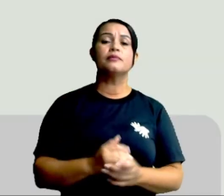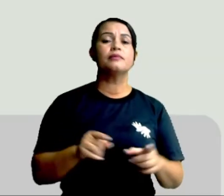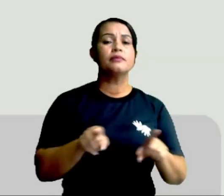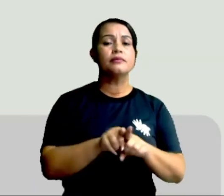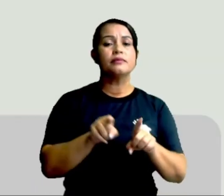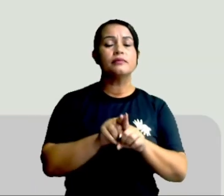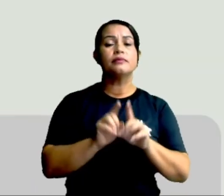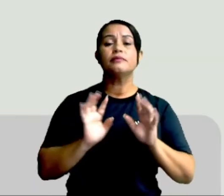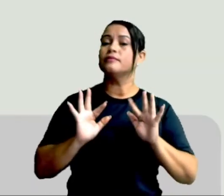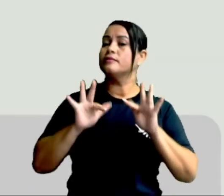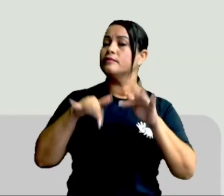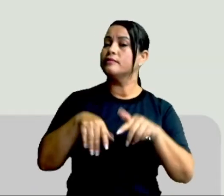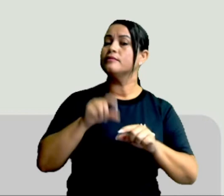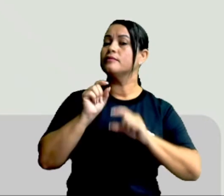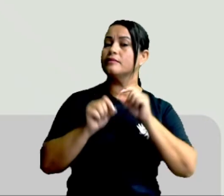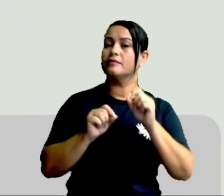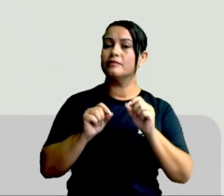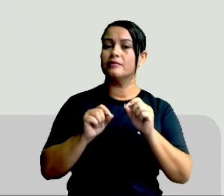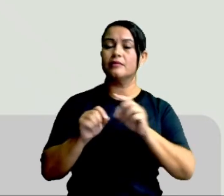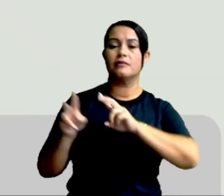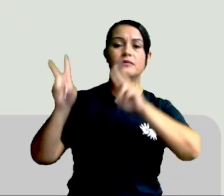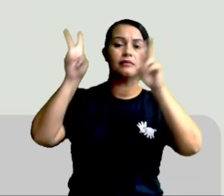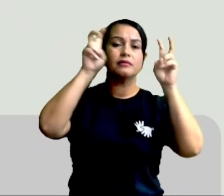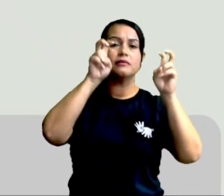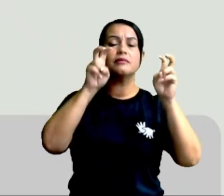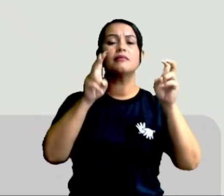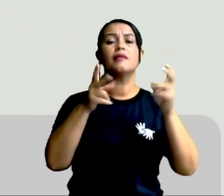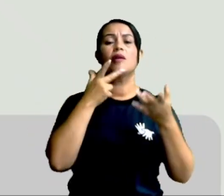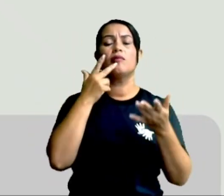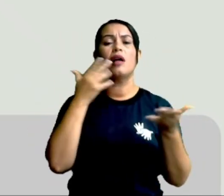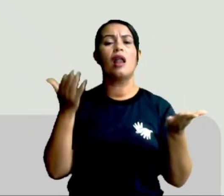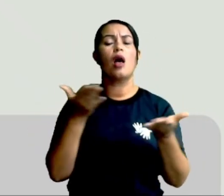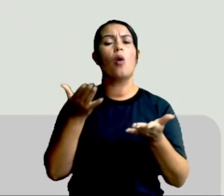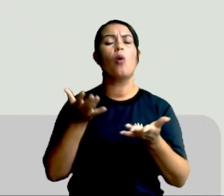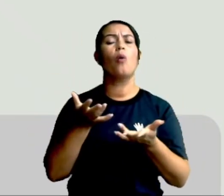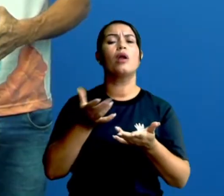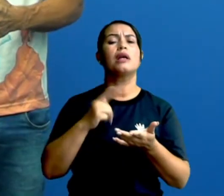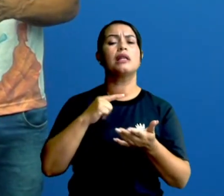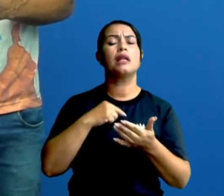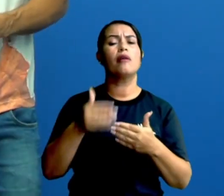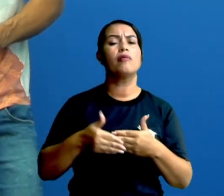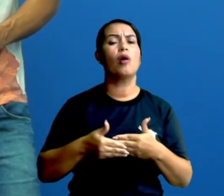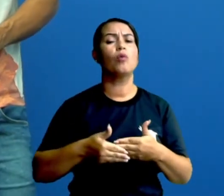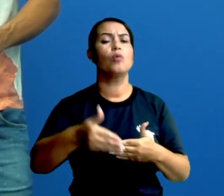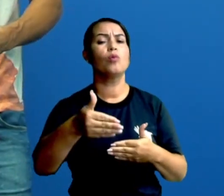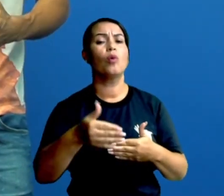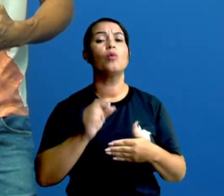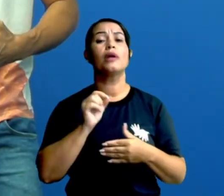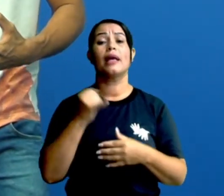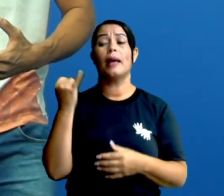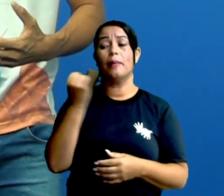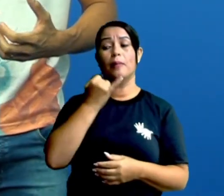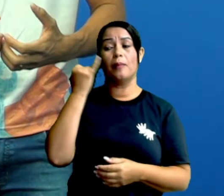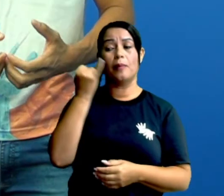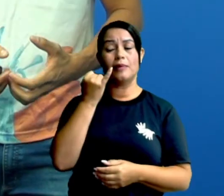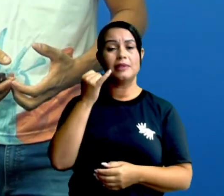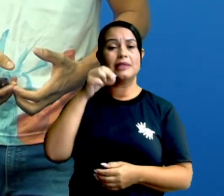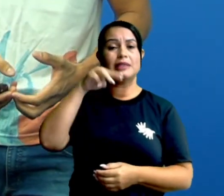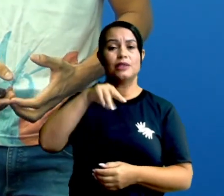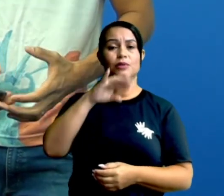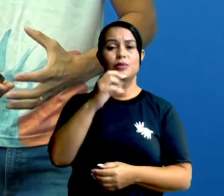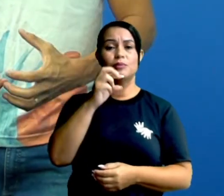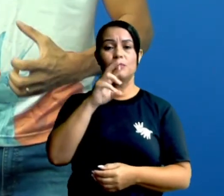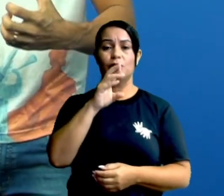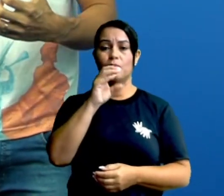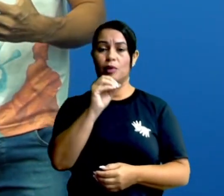E chegamos, por fim, na última temática que nós abordamos ao longo desse semestre, que é a importância dos